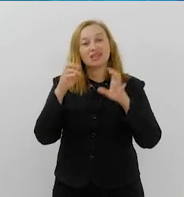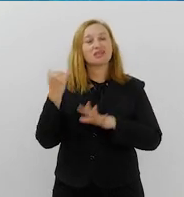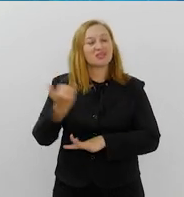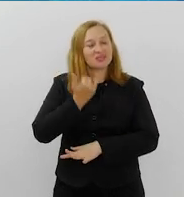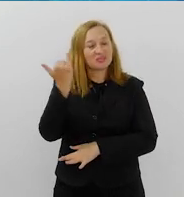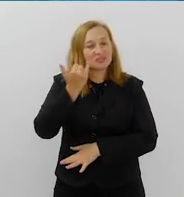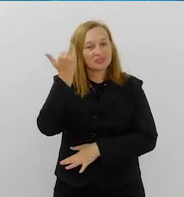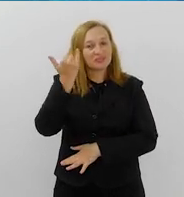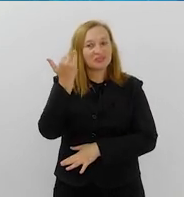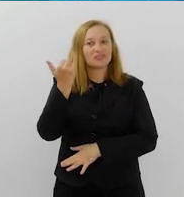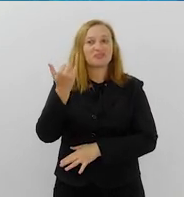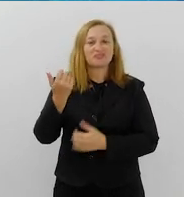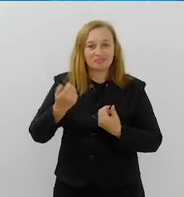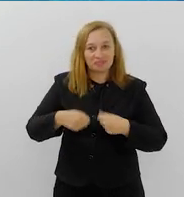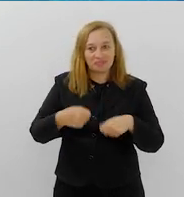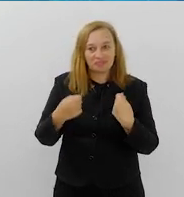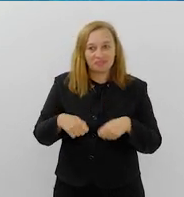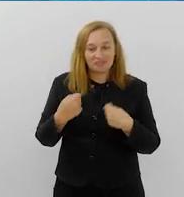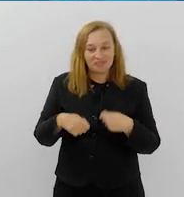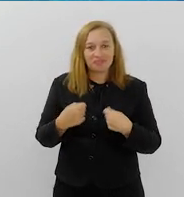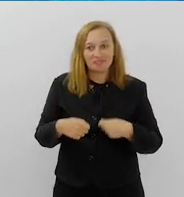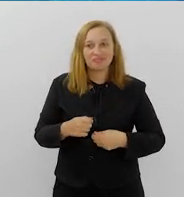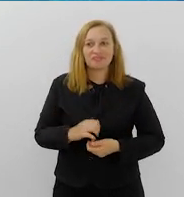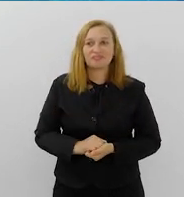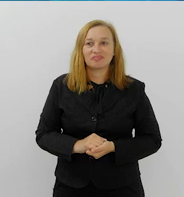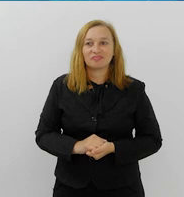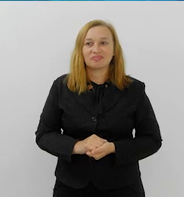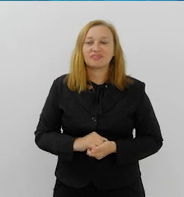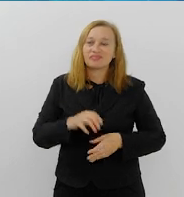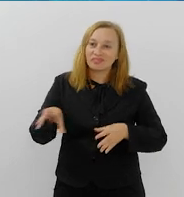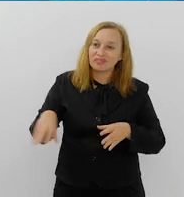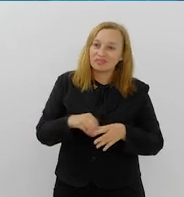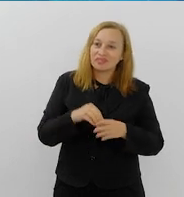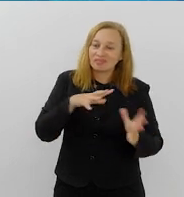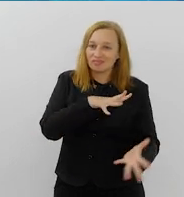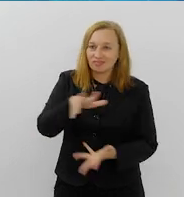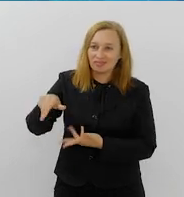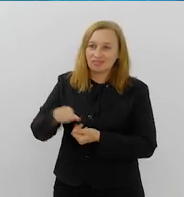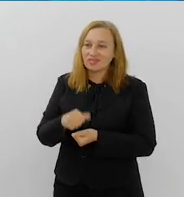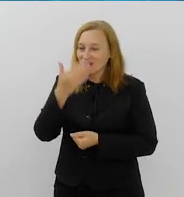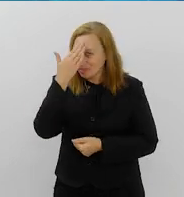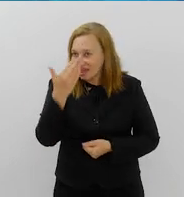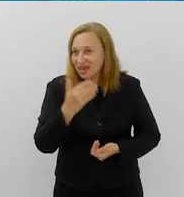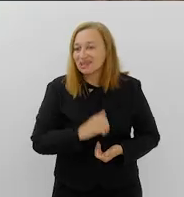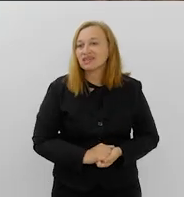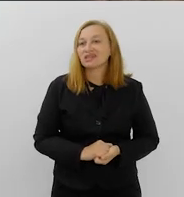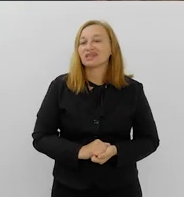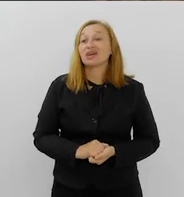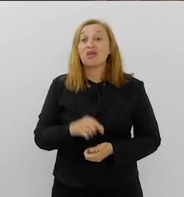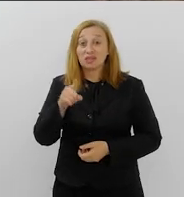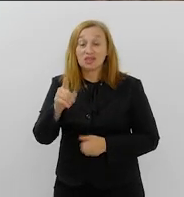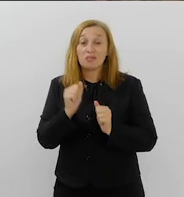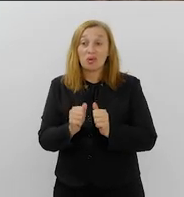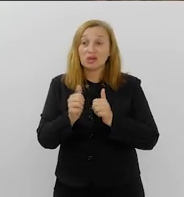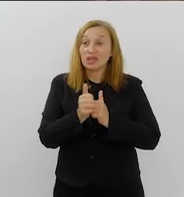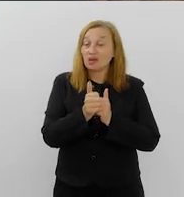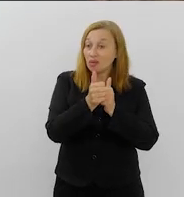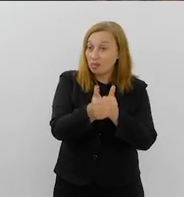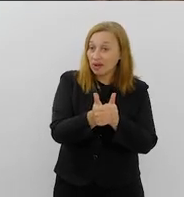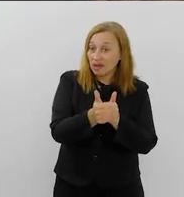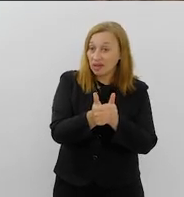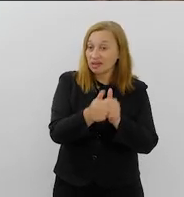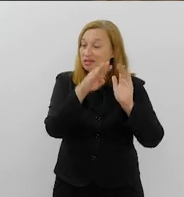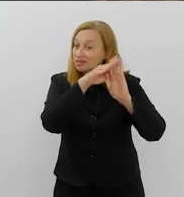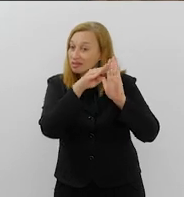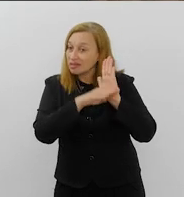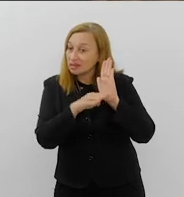tema tão importante, necessário, né, ser colocado aí para o mundo. Muito obrigado. Você pode